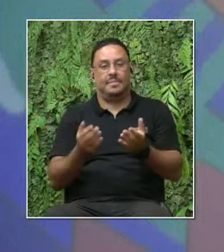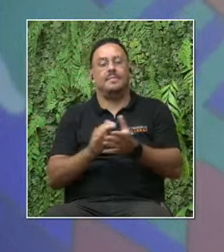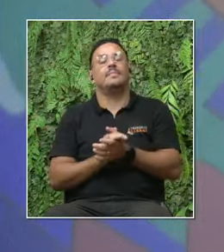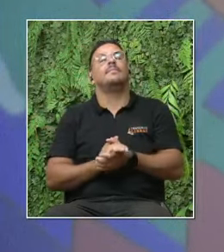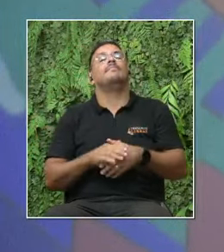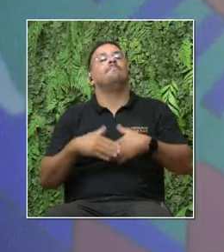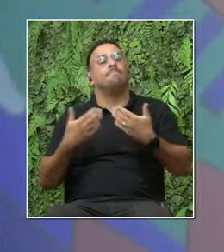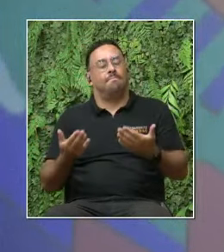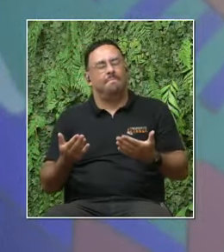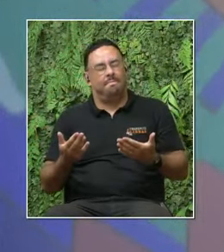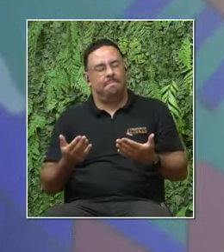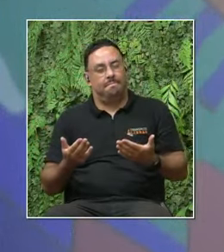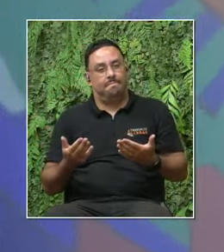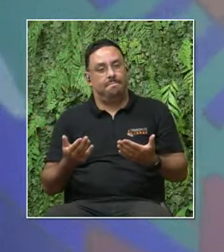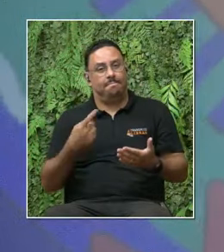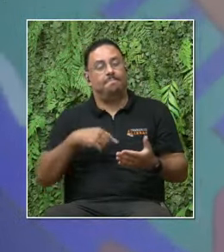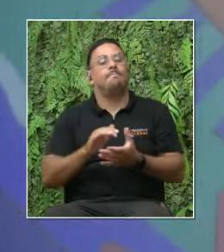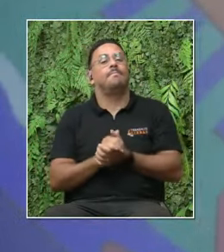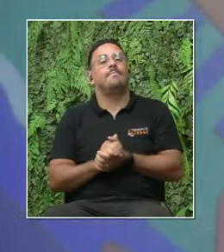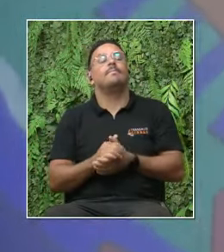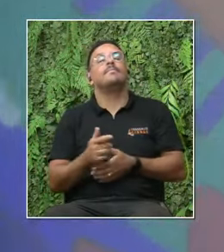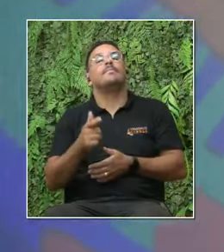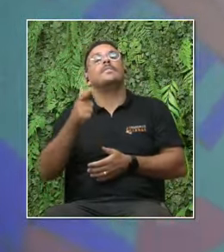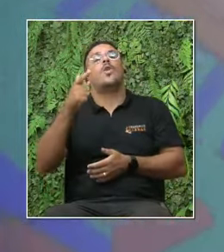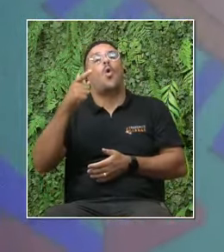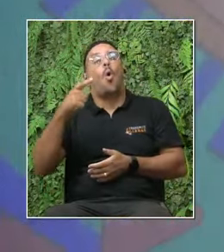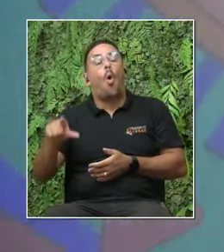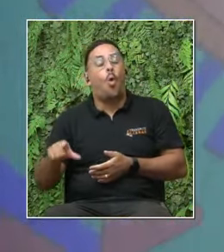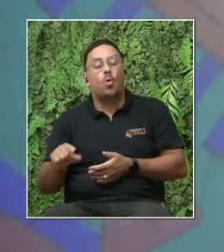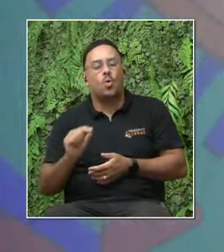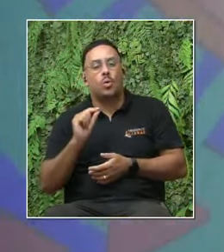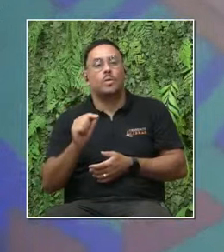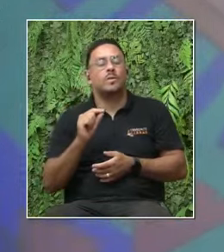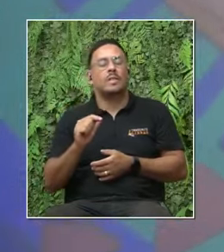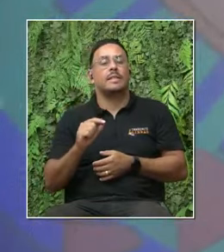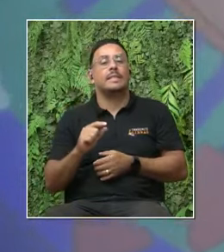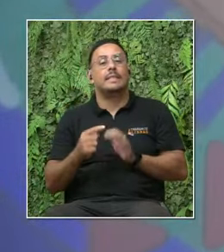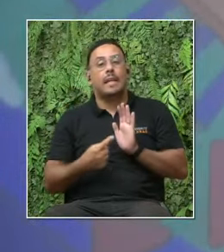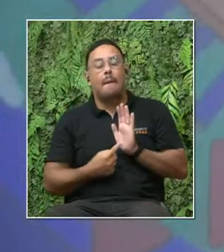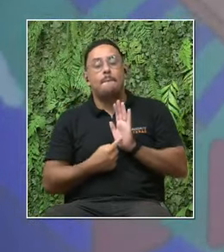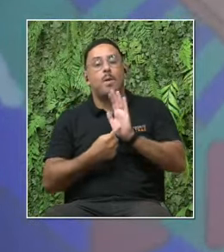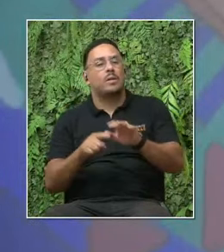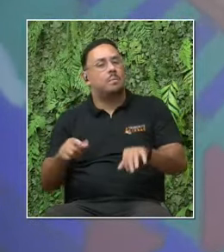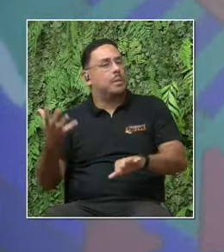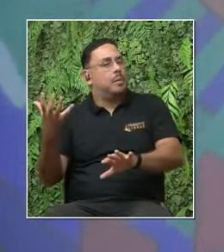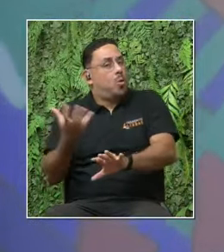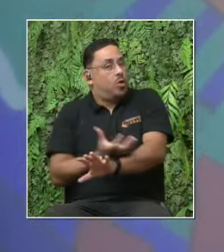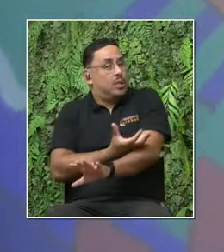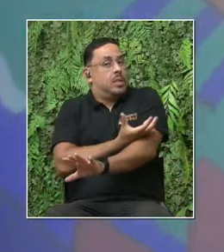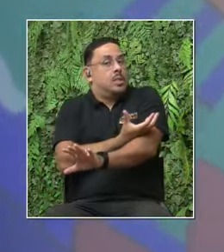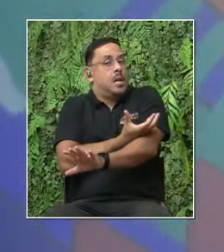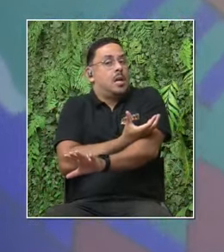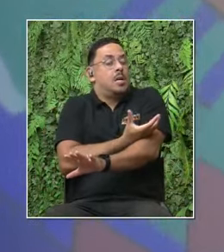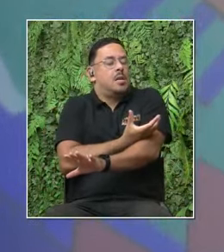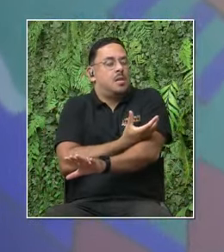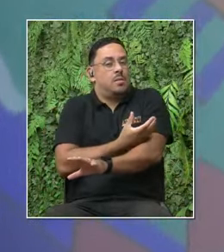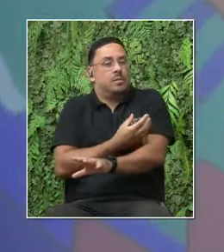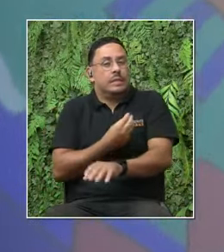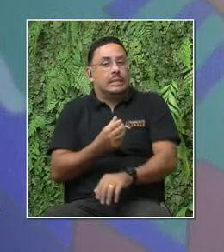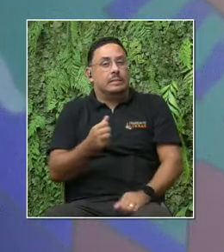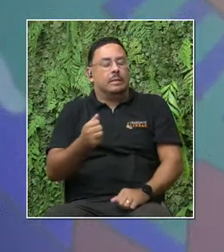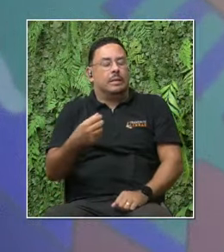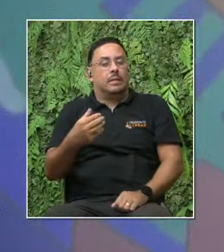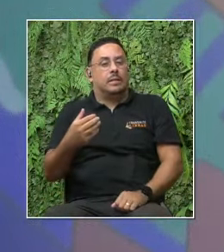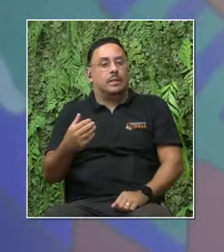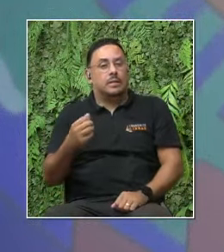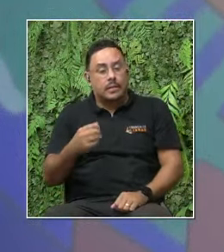portanto Então vamos com outro que marca emoções na sua alma também né que deixa eternizados